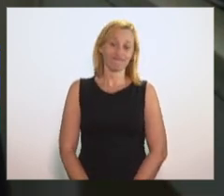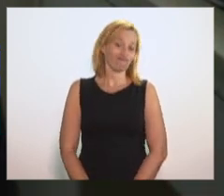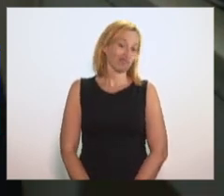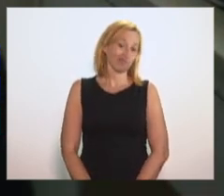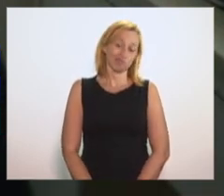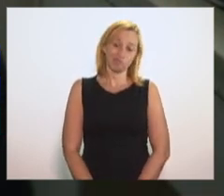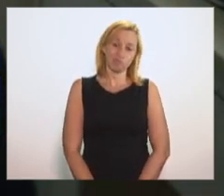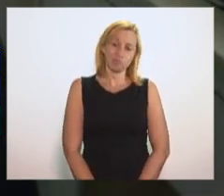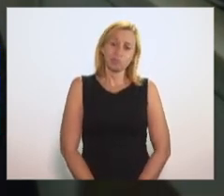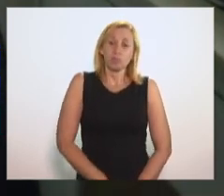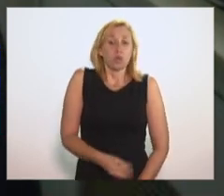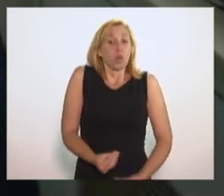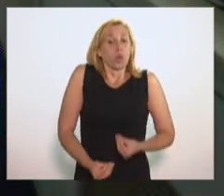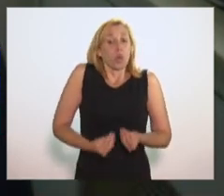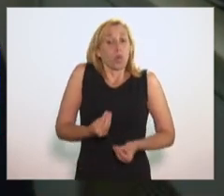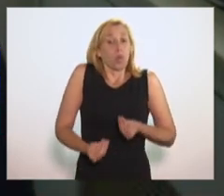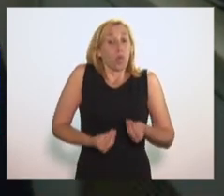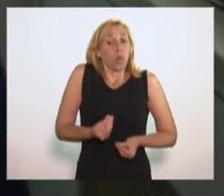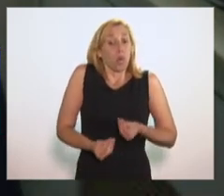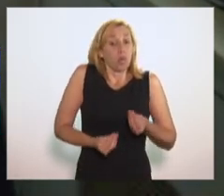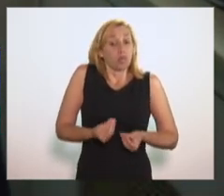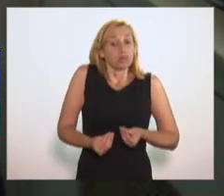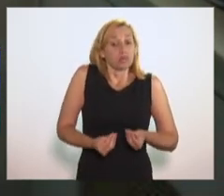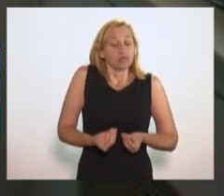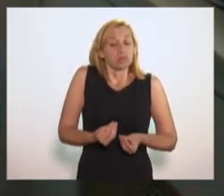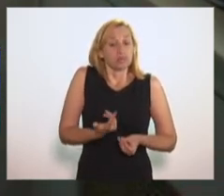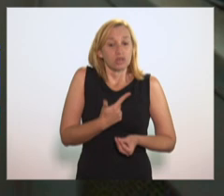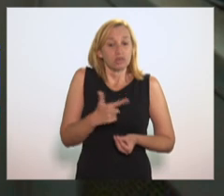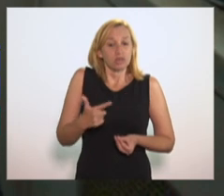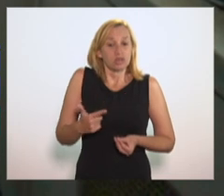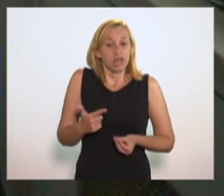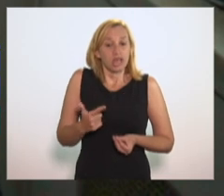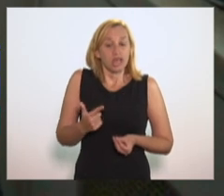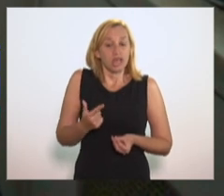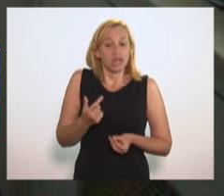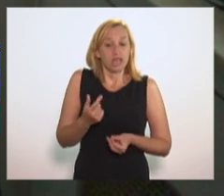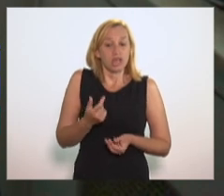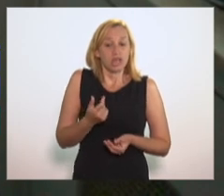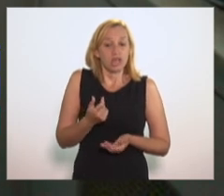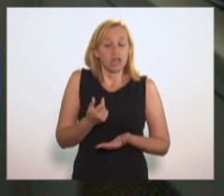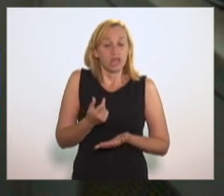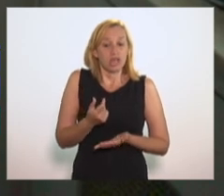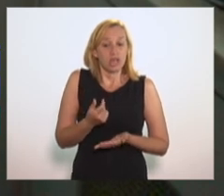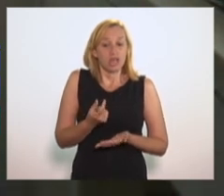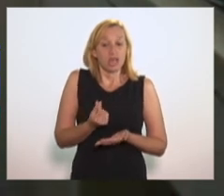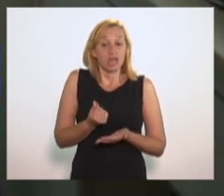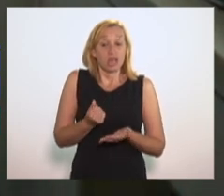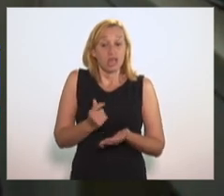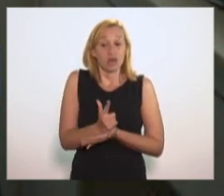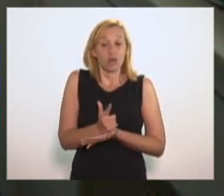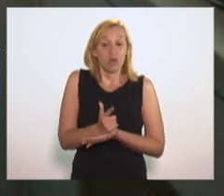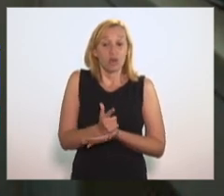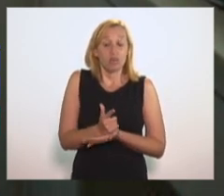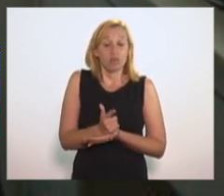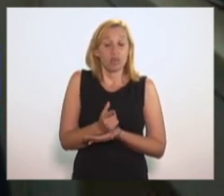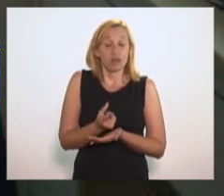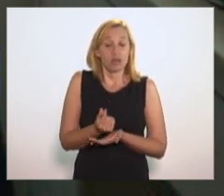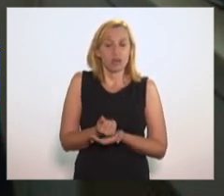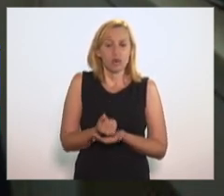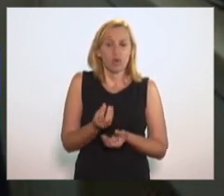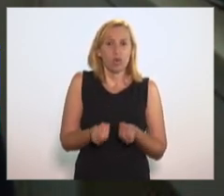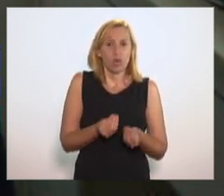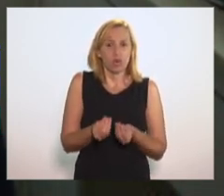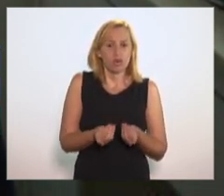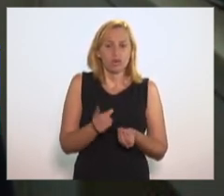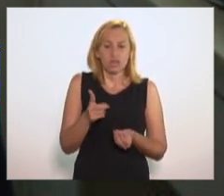como não tem aumento de despesa você cria alguma coisa sem aumento de despesa quando